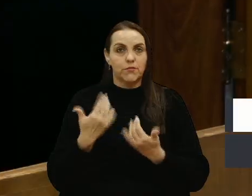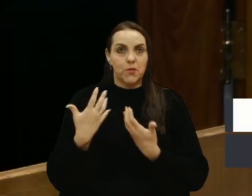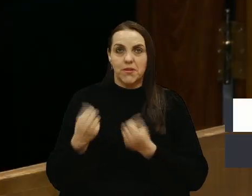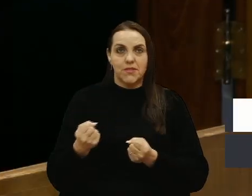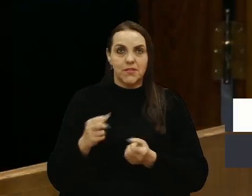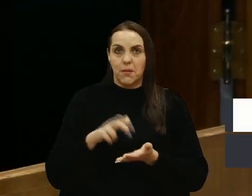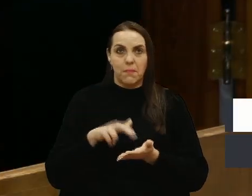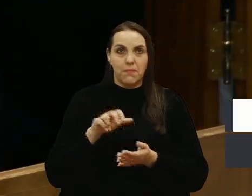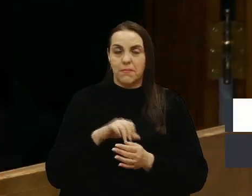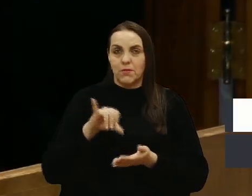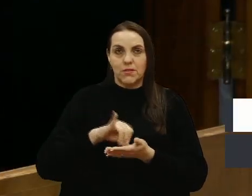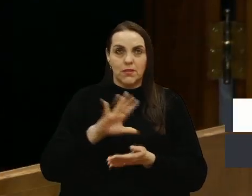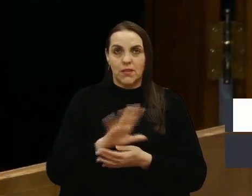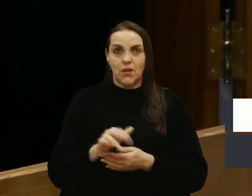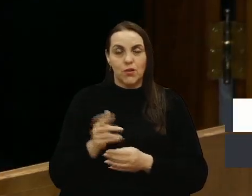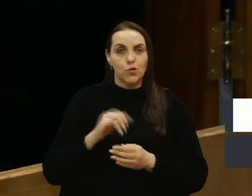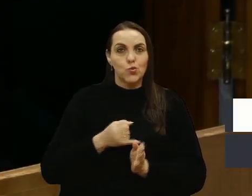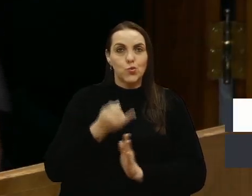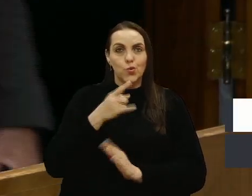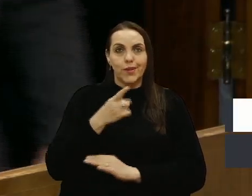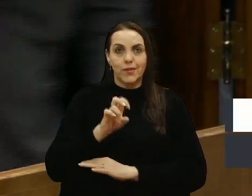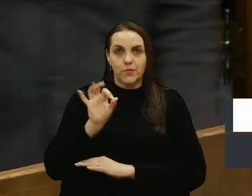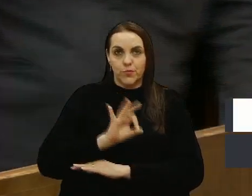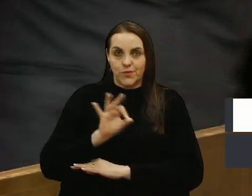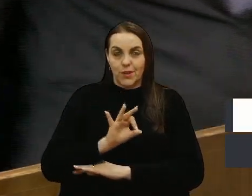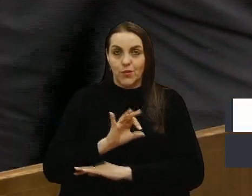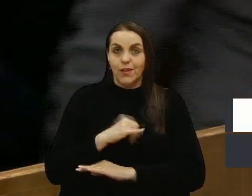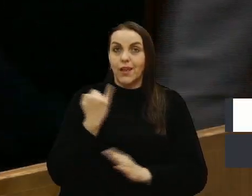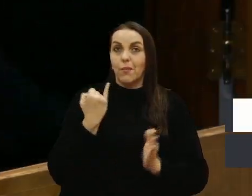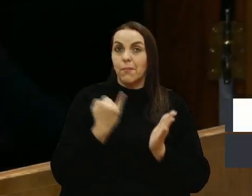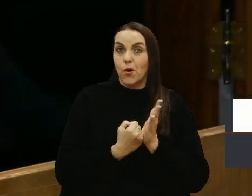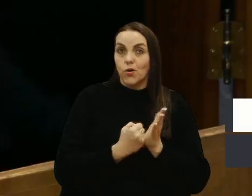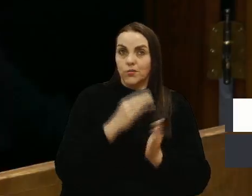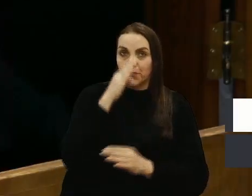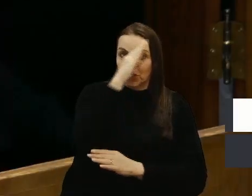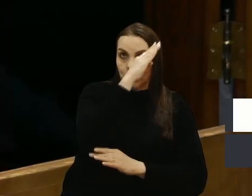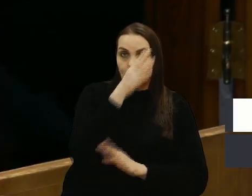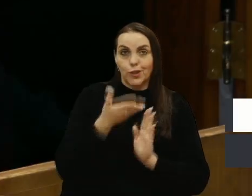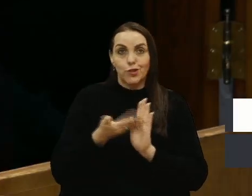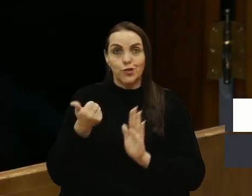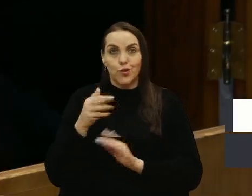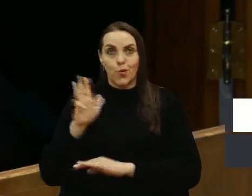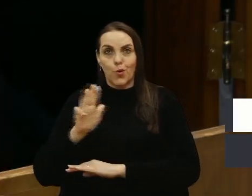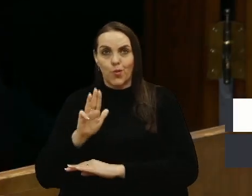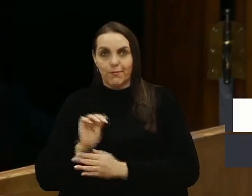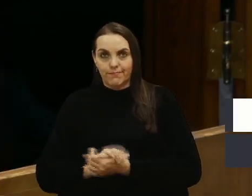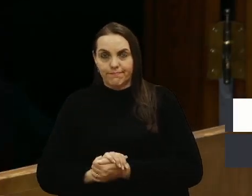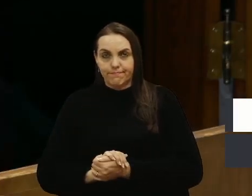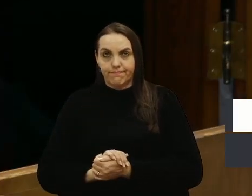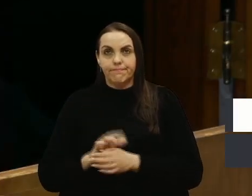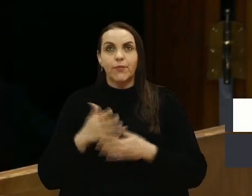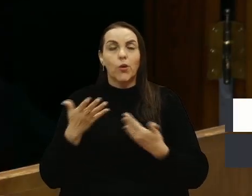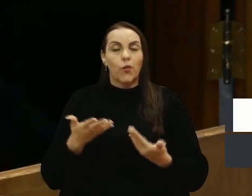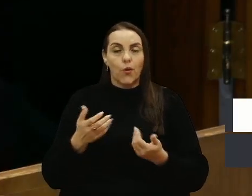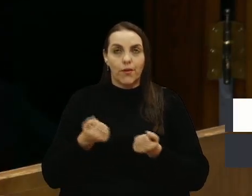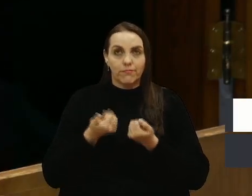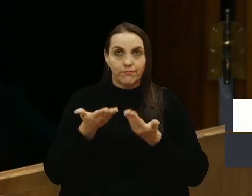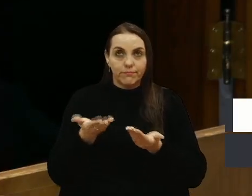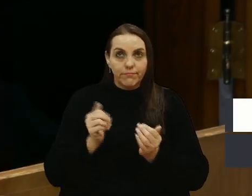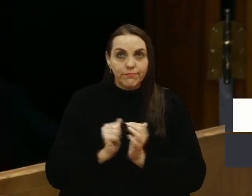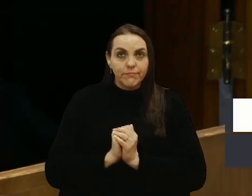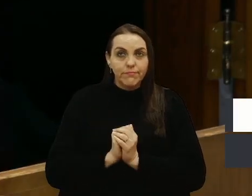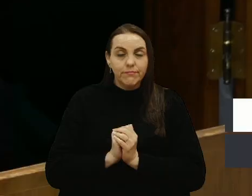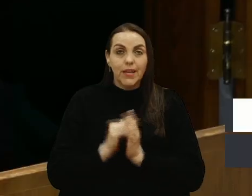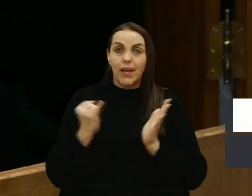juros a 15%. Mas vamos restabelecer a verdade. Quem tributou? Bolsonaro. Quem tirou o tributo? Lula. Qual é o fato gerador?